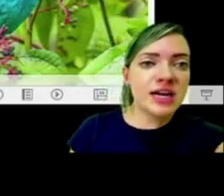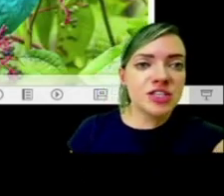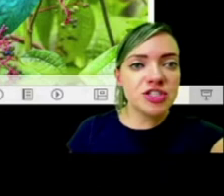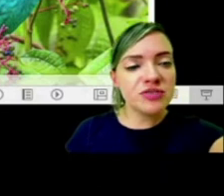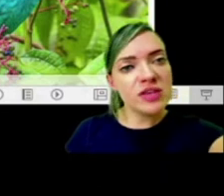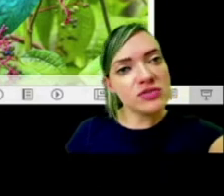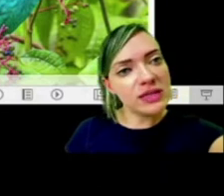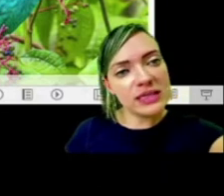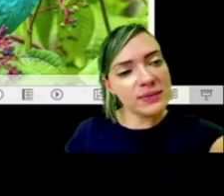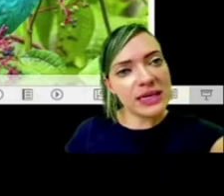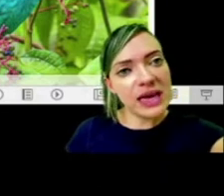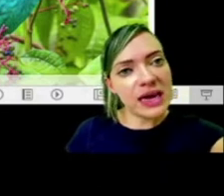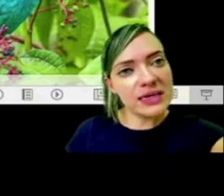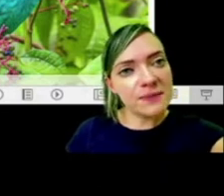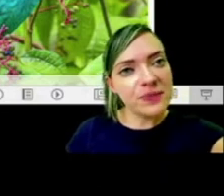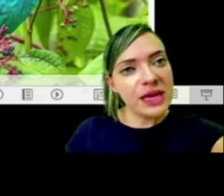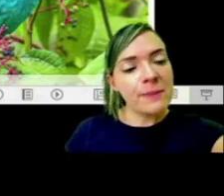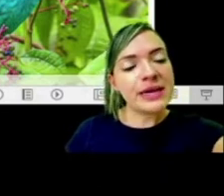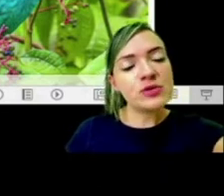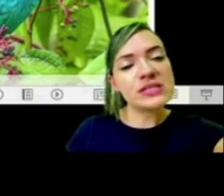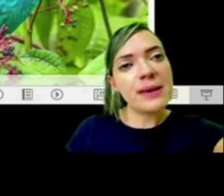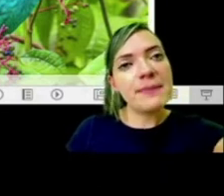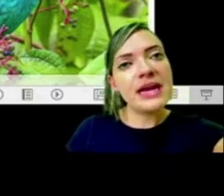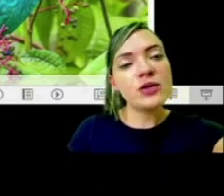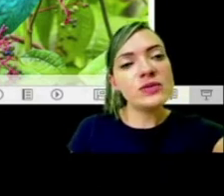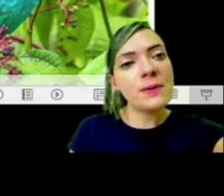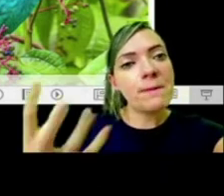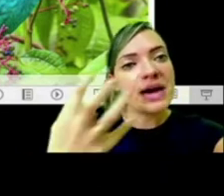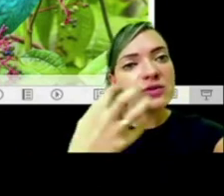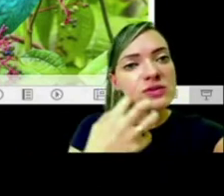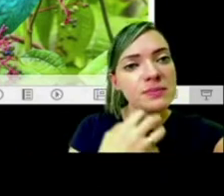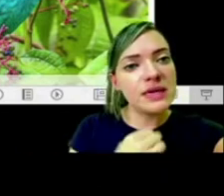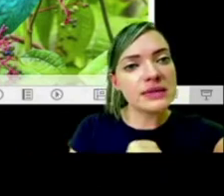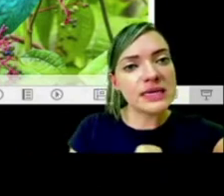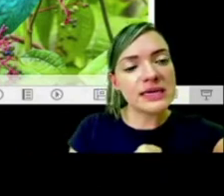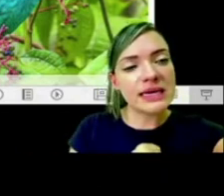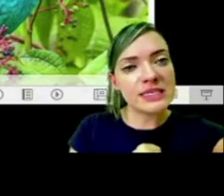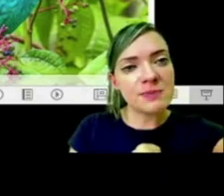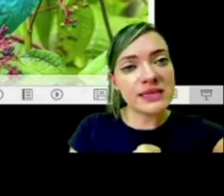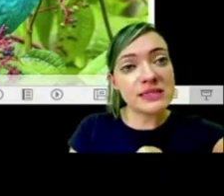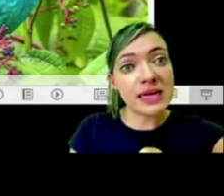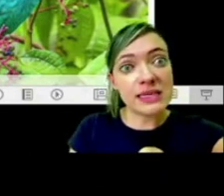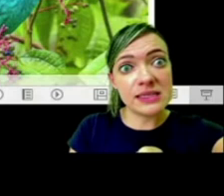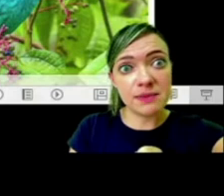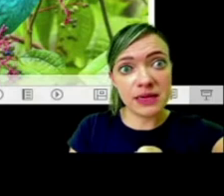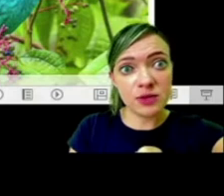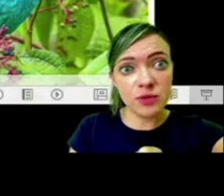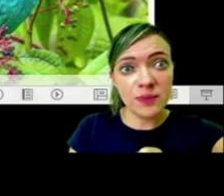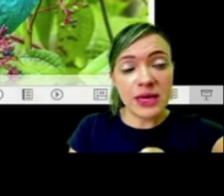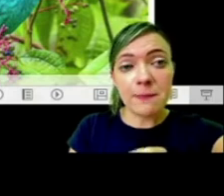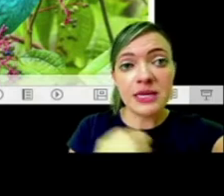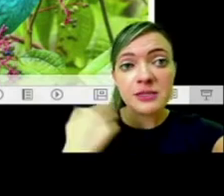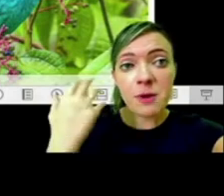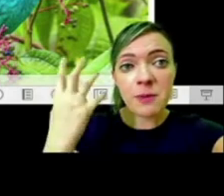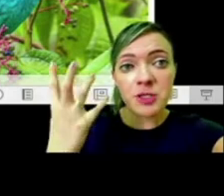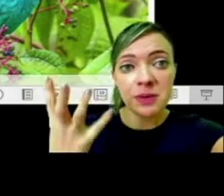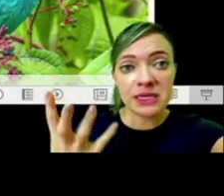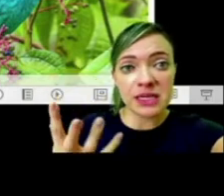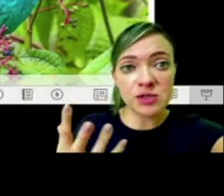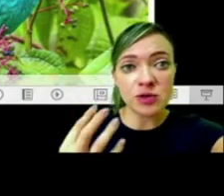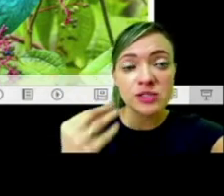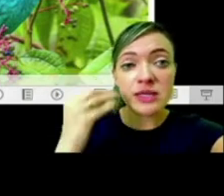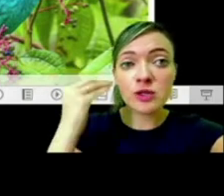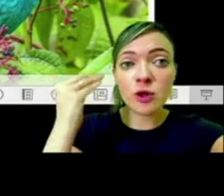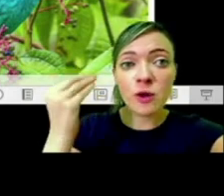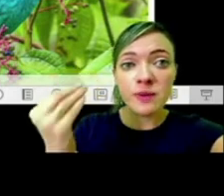a quantidade de indivíduos numa determinada área, para eu saber dos impactos ambientais que aquela espécie está recebendo, principalmente